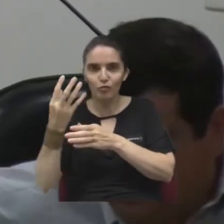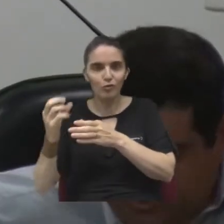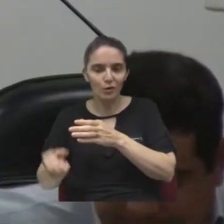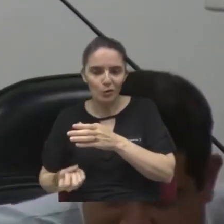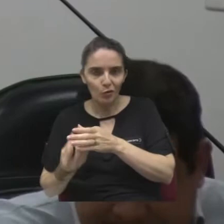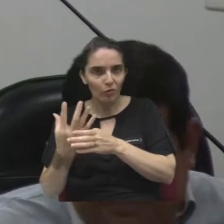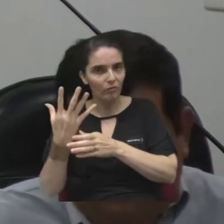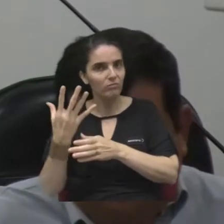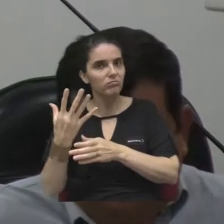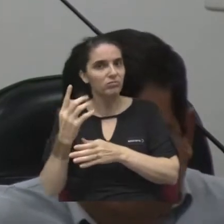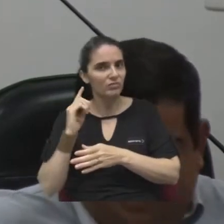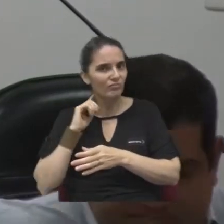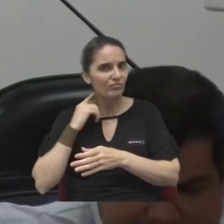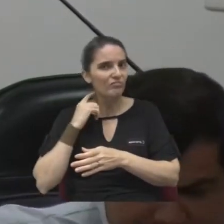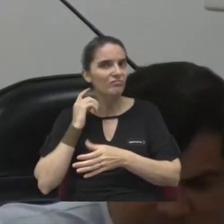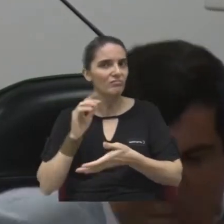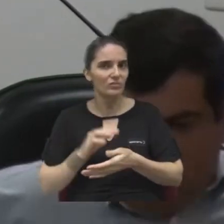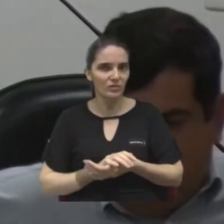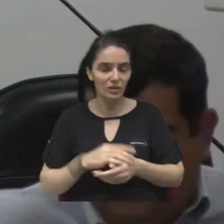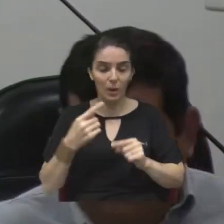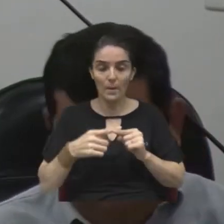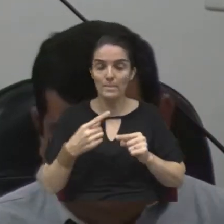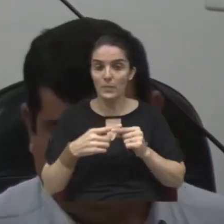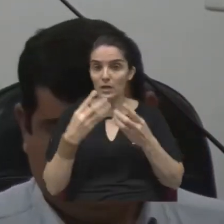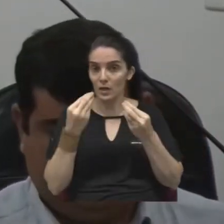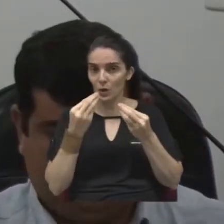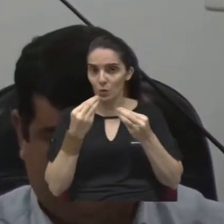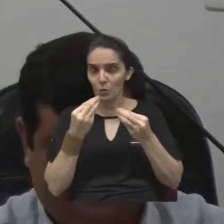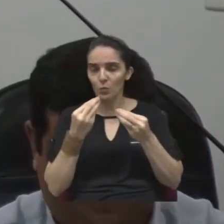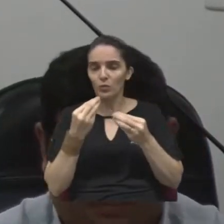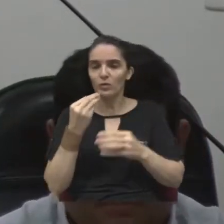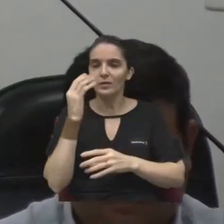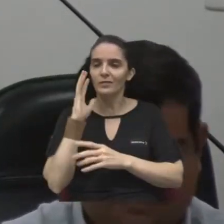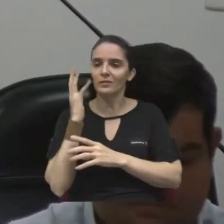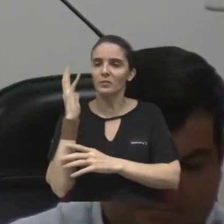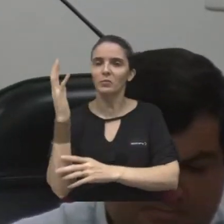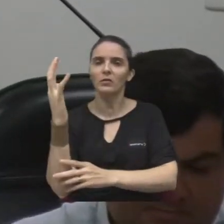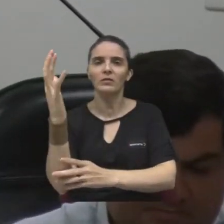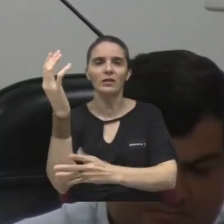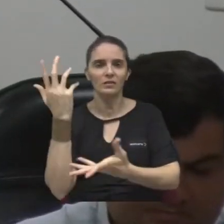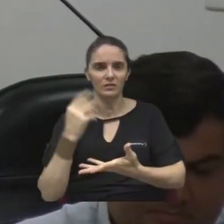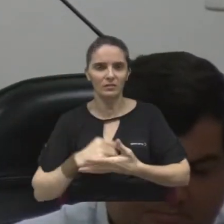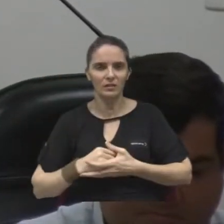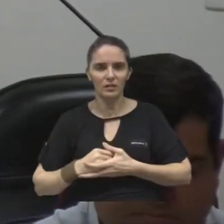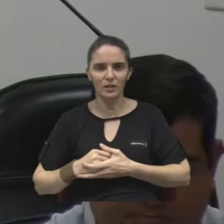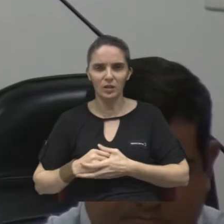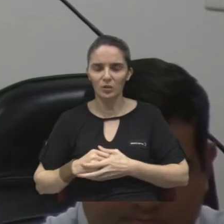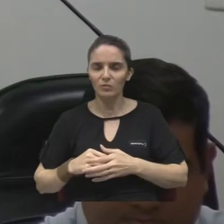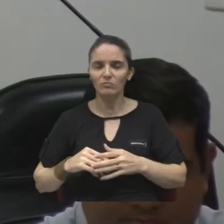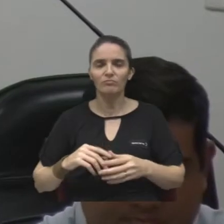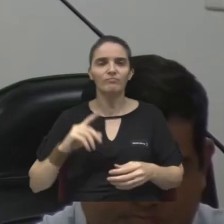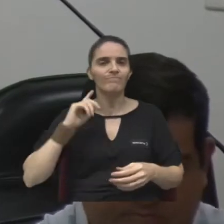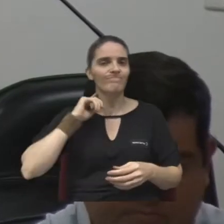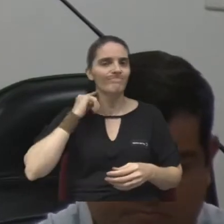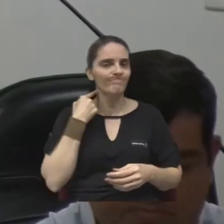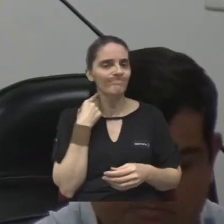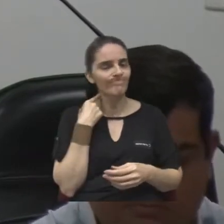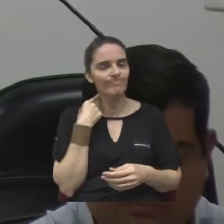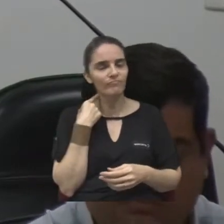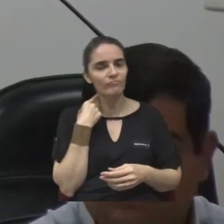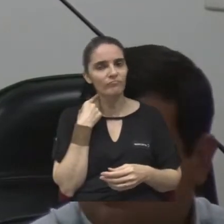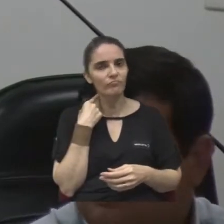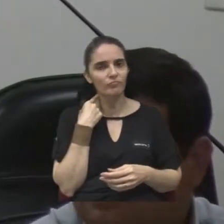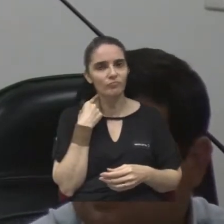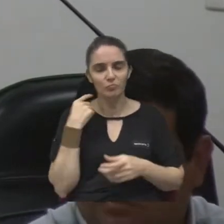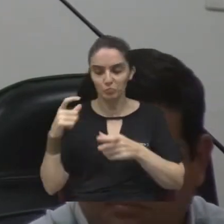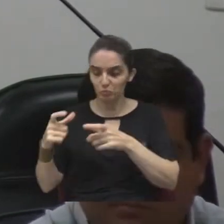que está afetando, né, as nascentes, e esse requerimento é isso que eu peço,